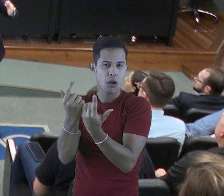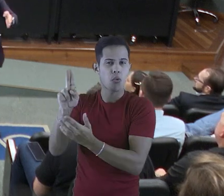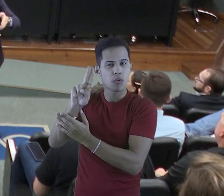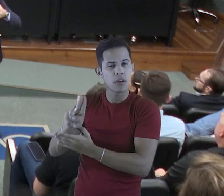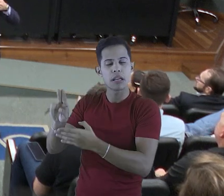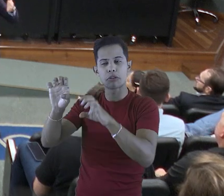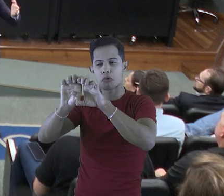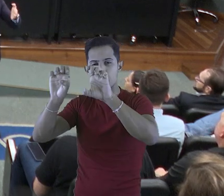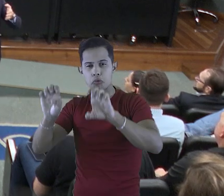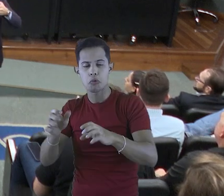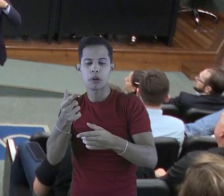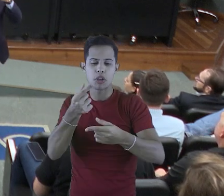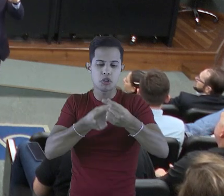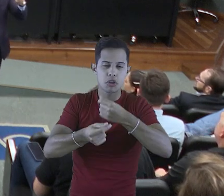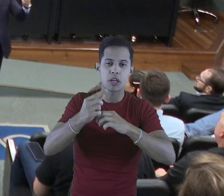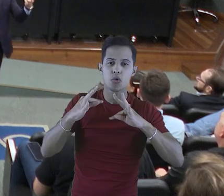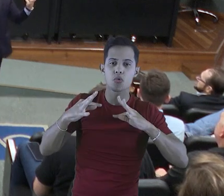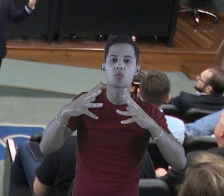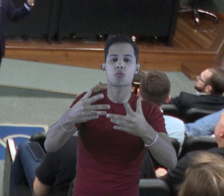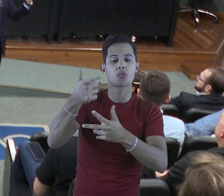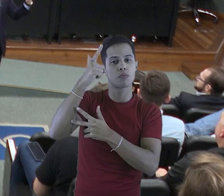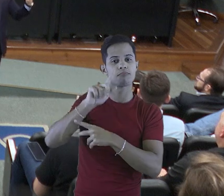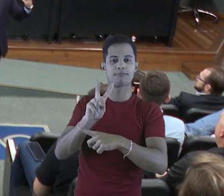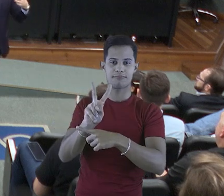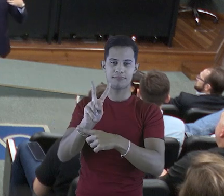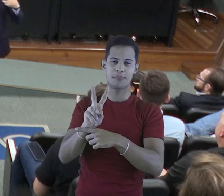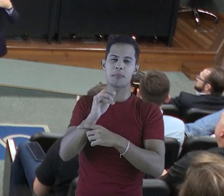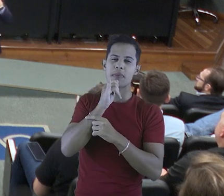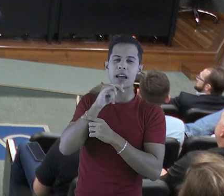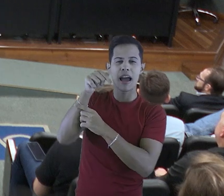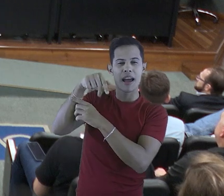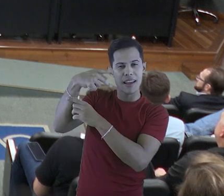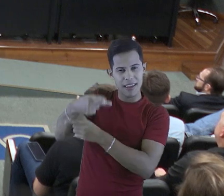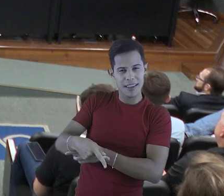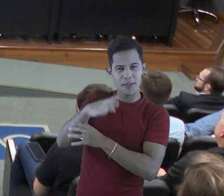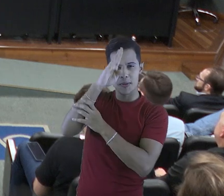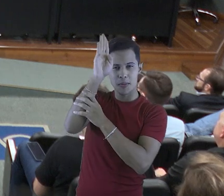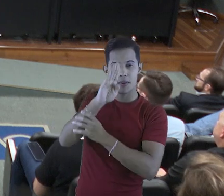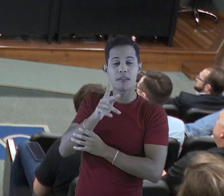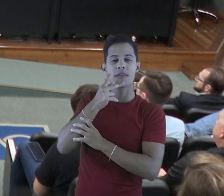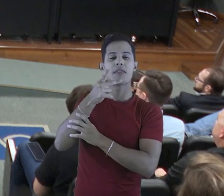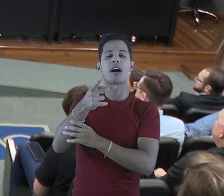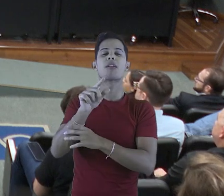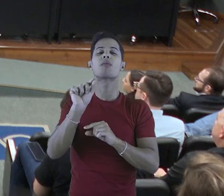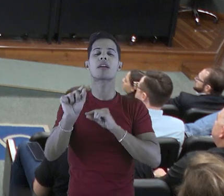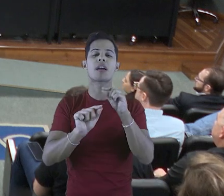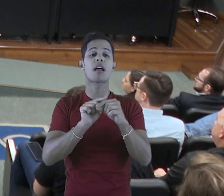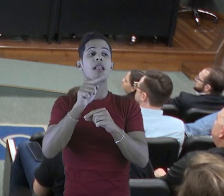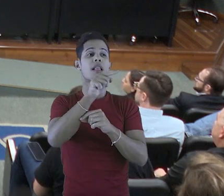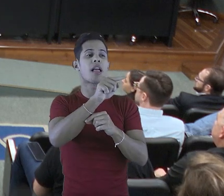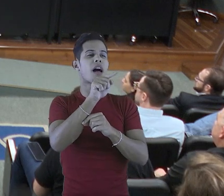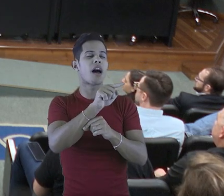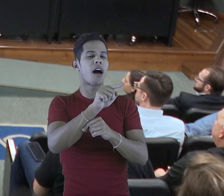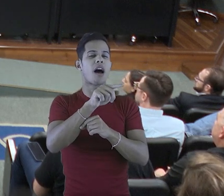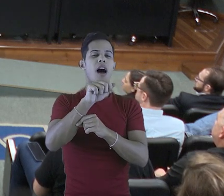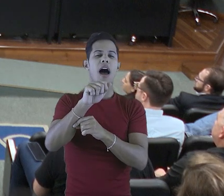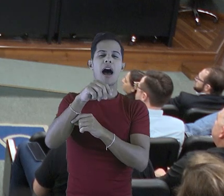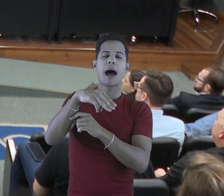dentro da estrutura, dentro de tudo. Porque isso é engraçado no Brasil. Você pega a LGTB e diz assim, o município do interior do Amapá,